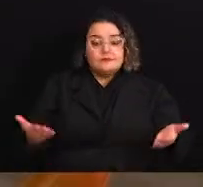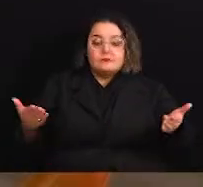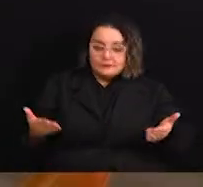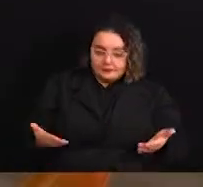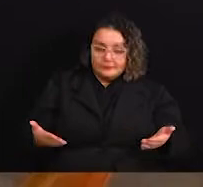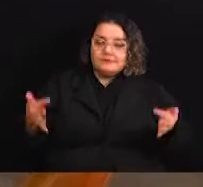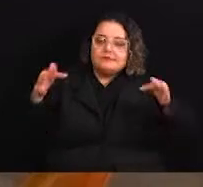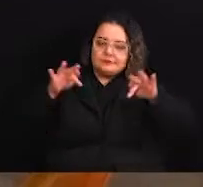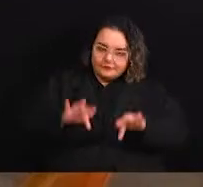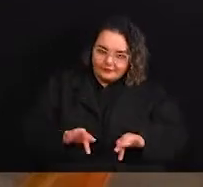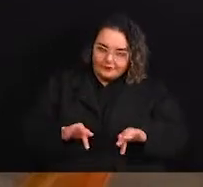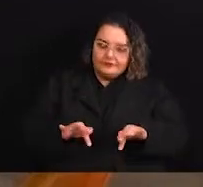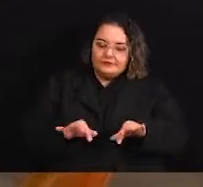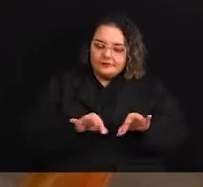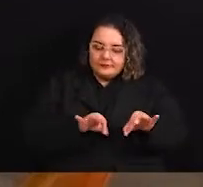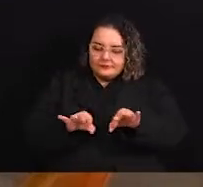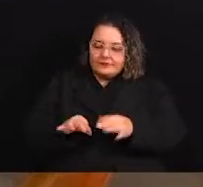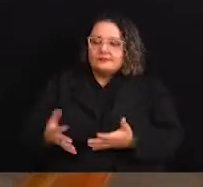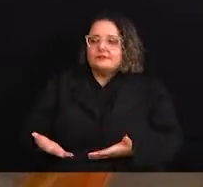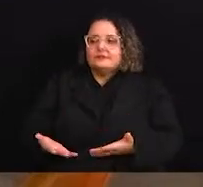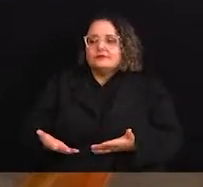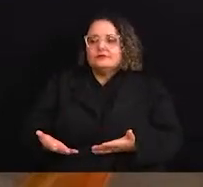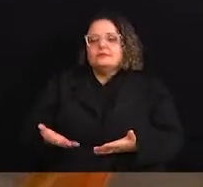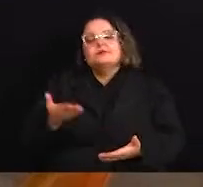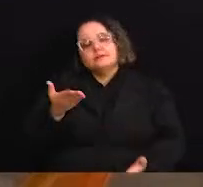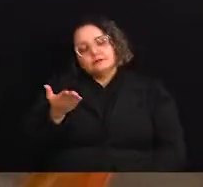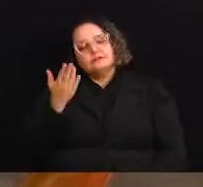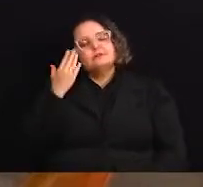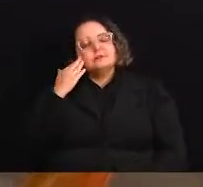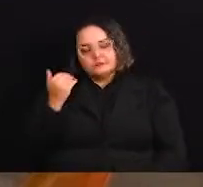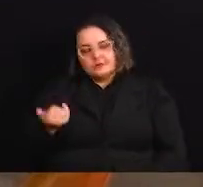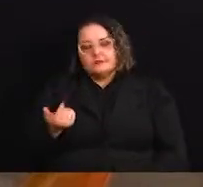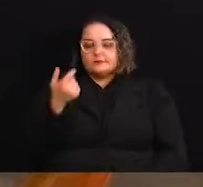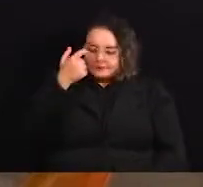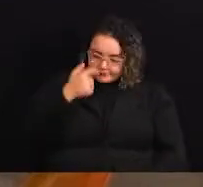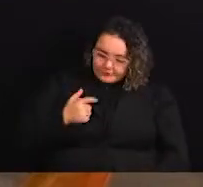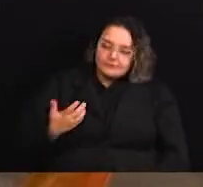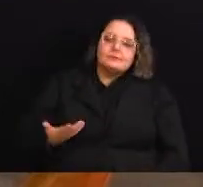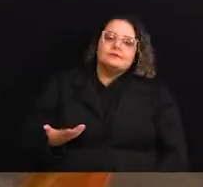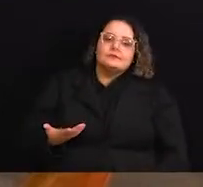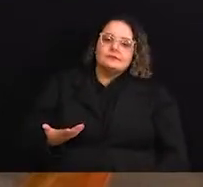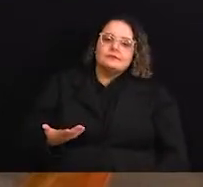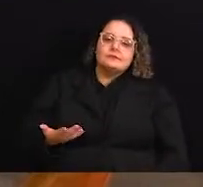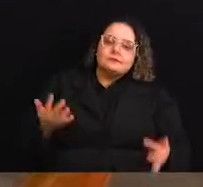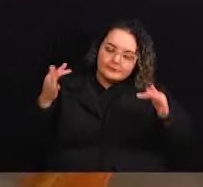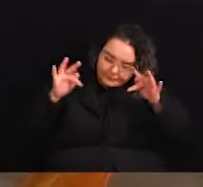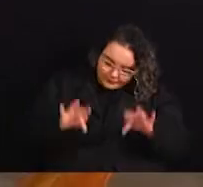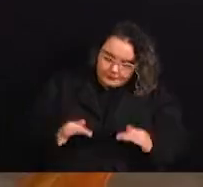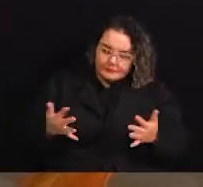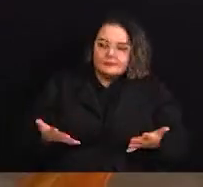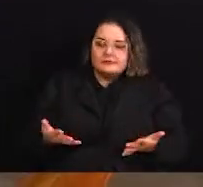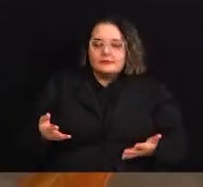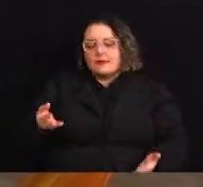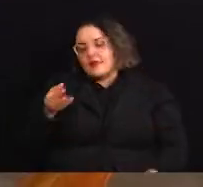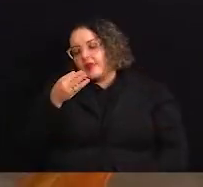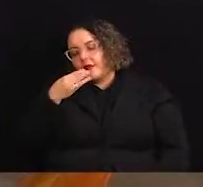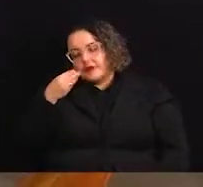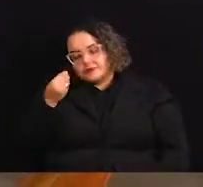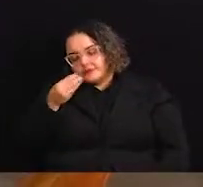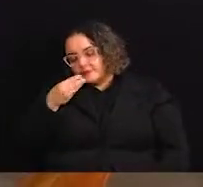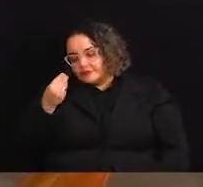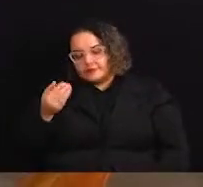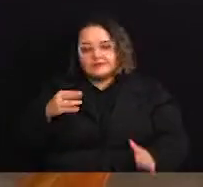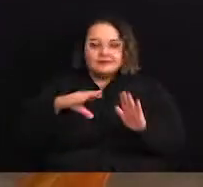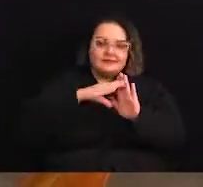Estamos agora aqui para finalizar o programa, né? E aí você já sabe, eu vou finalizar degustando aqui